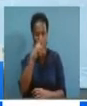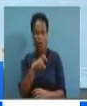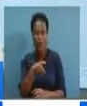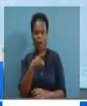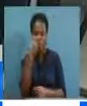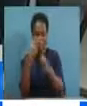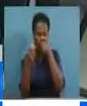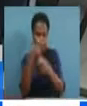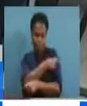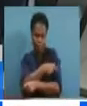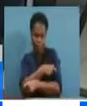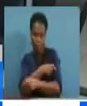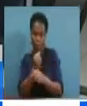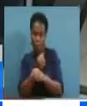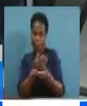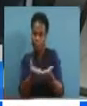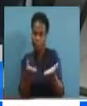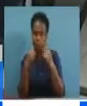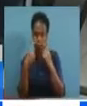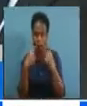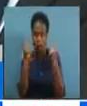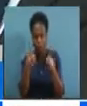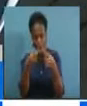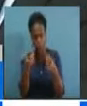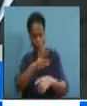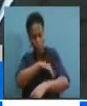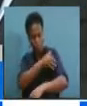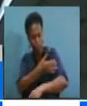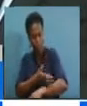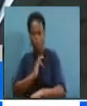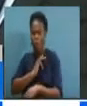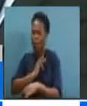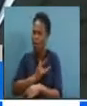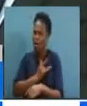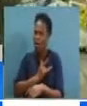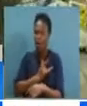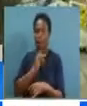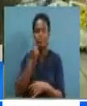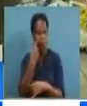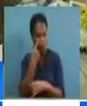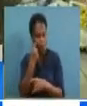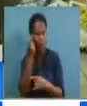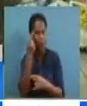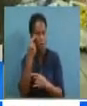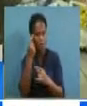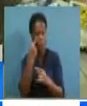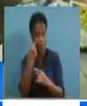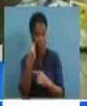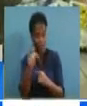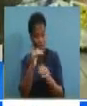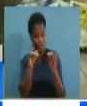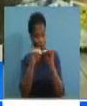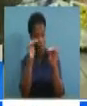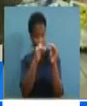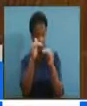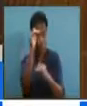como diplomata, servidor público, músico, poeta e romântico que possuía conhecimentos acima da média. Homem